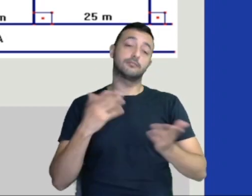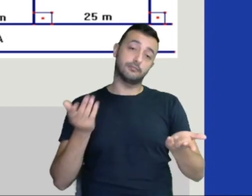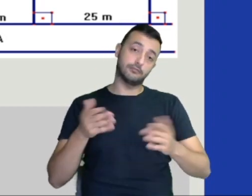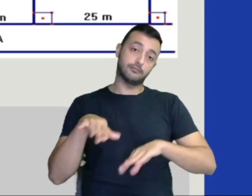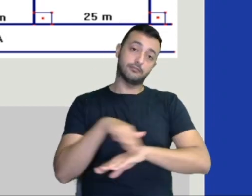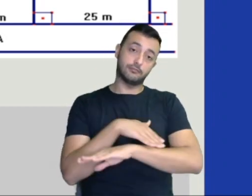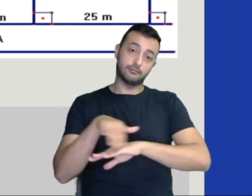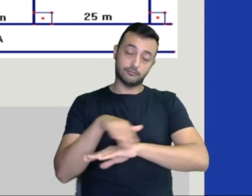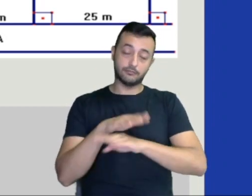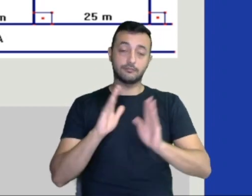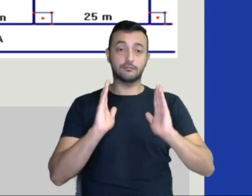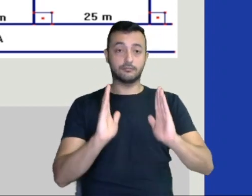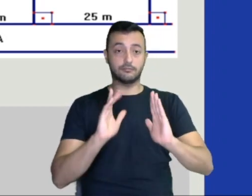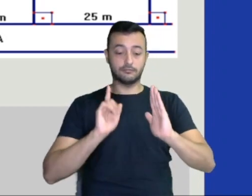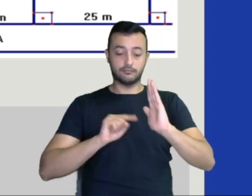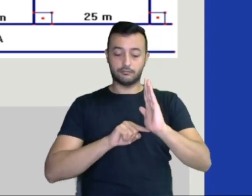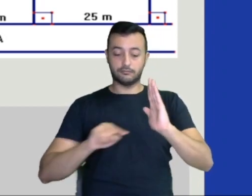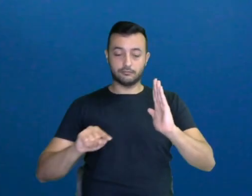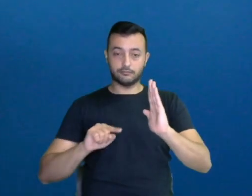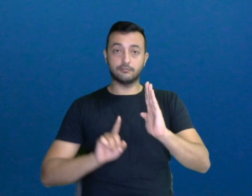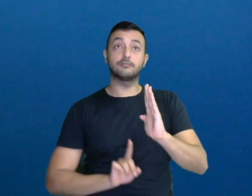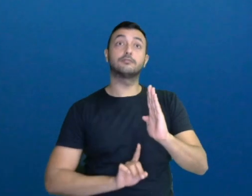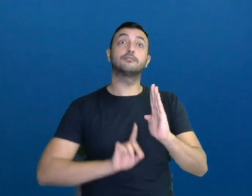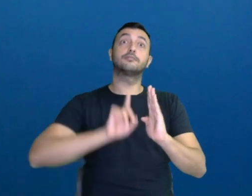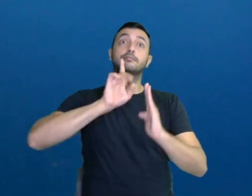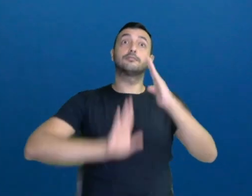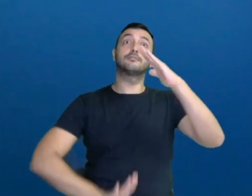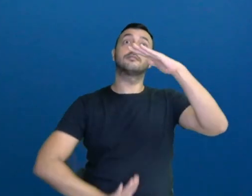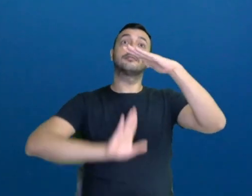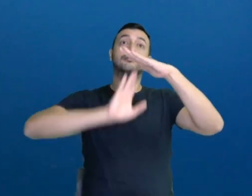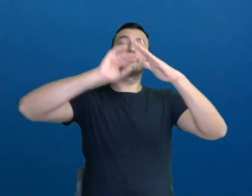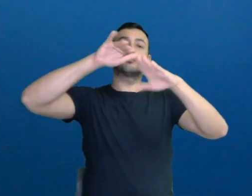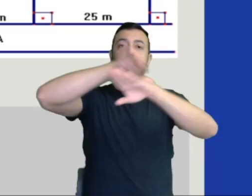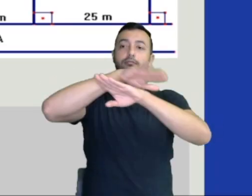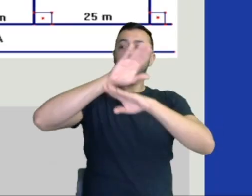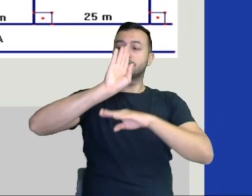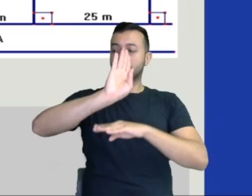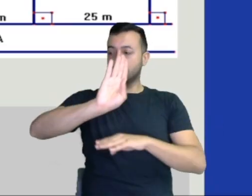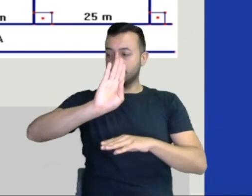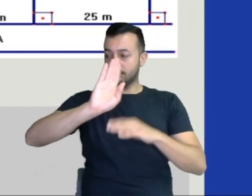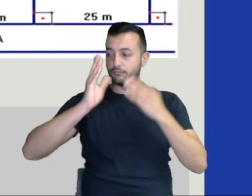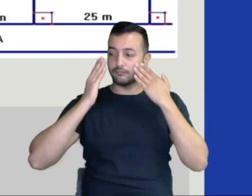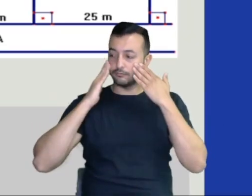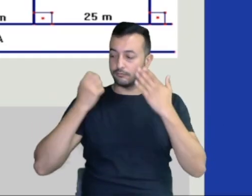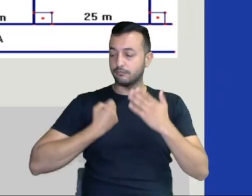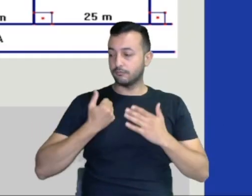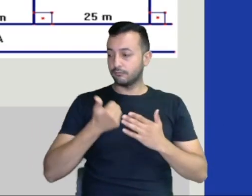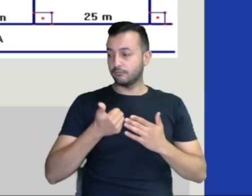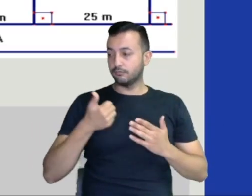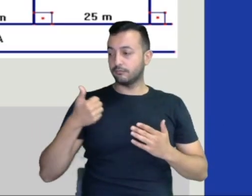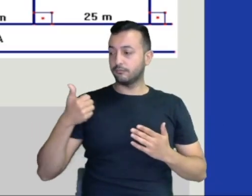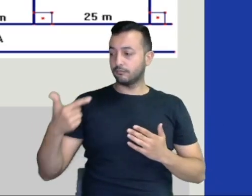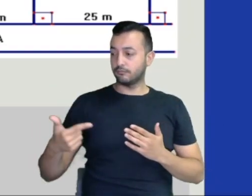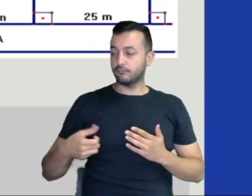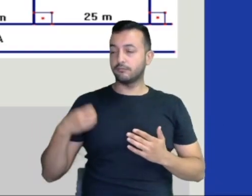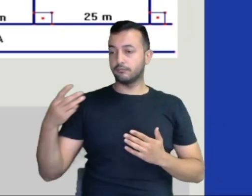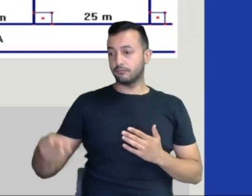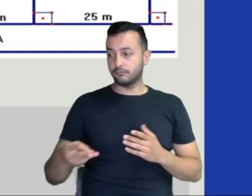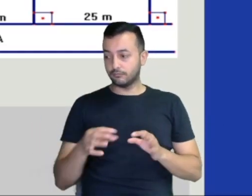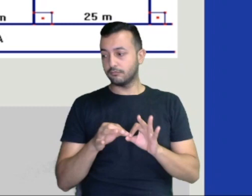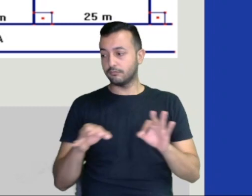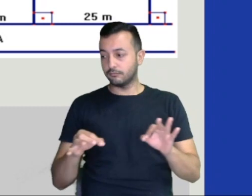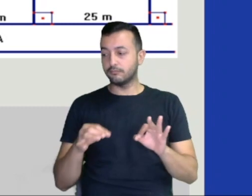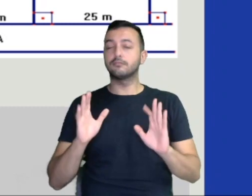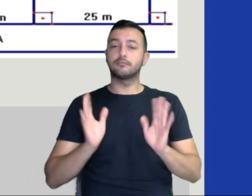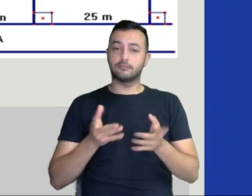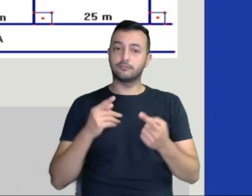outro lado, ó, onde tem ali a rua B, tá? As frentes dos lotes 1, 2 e 3 para a rua A medem os